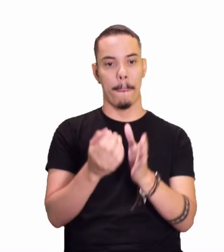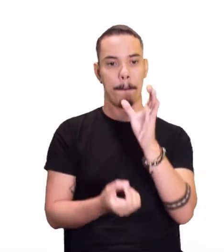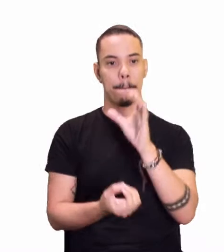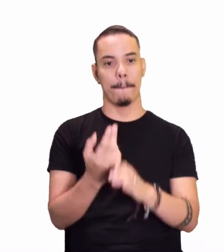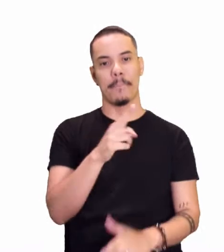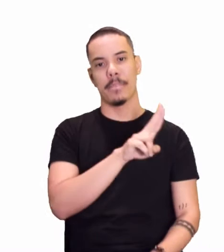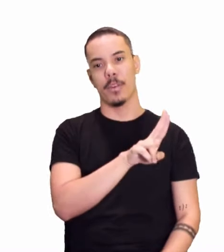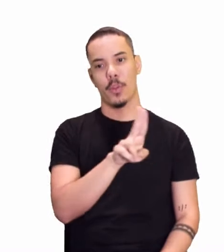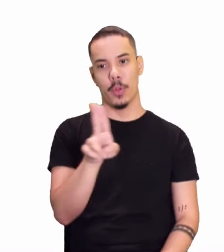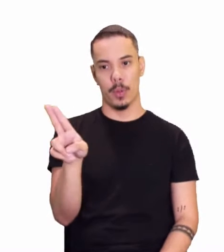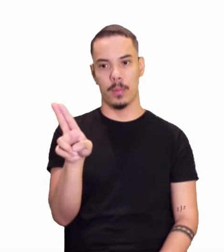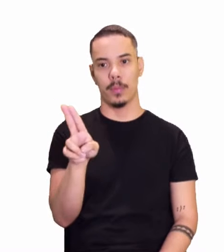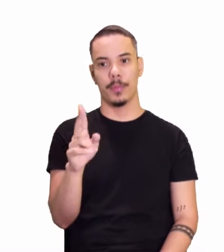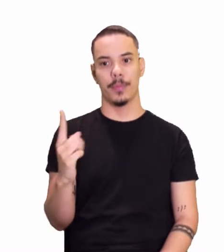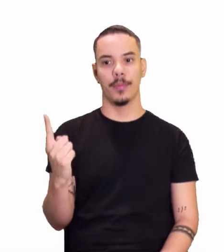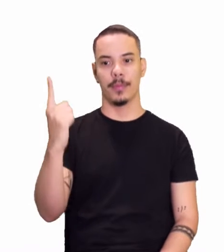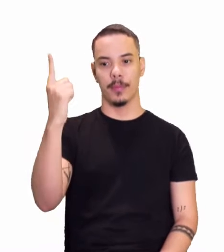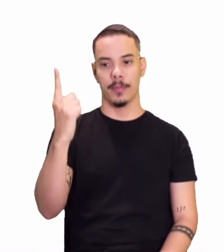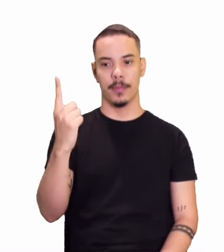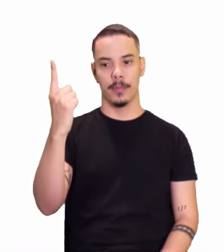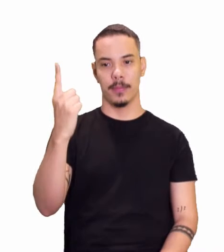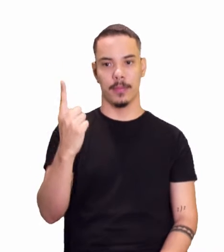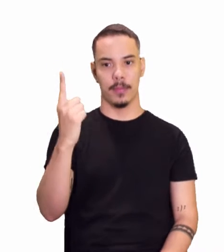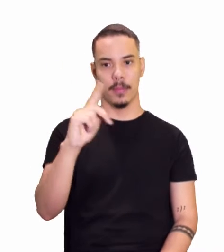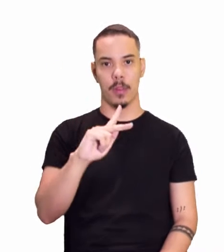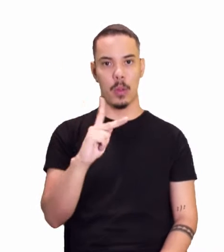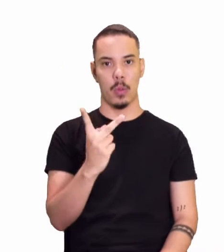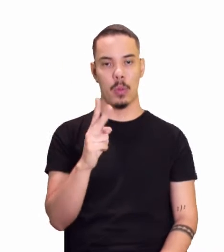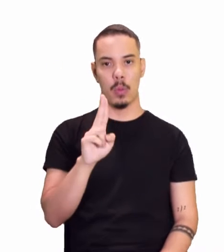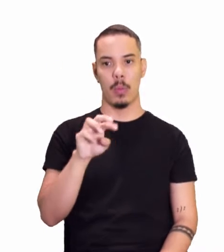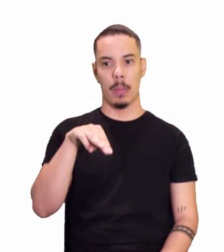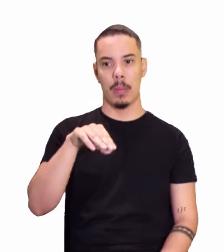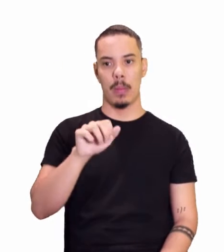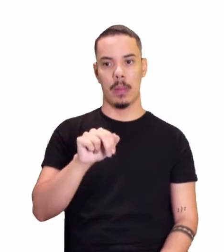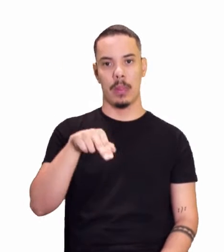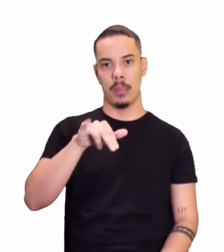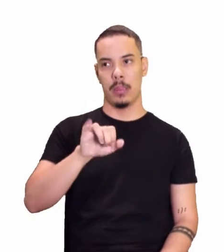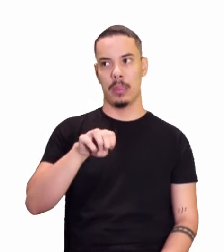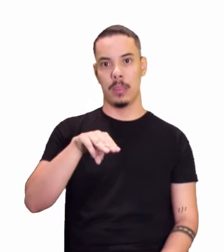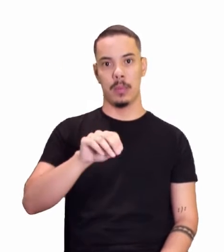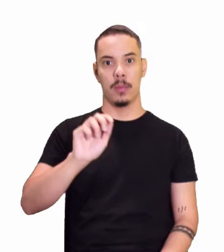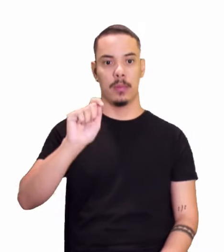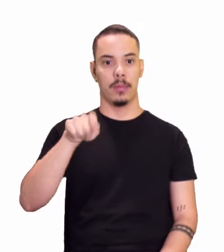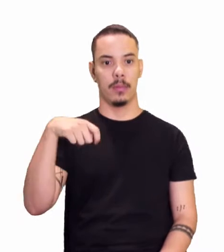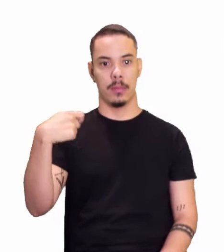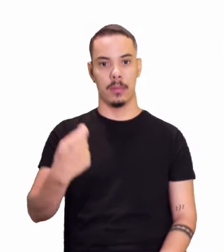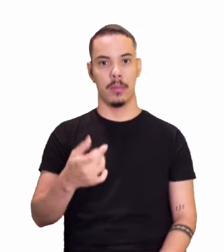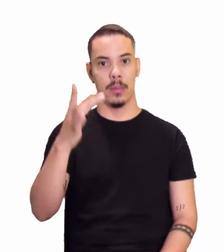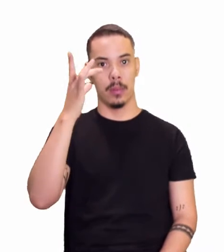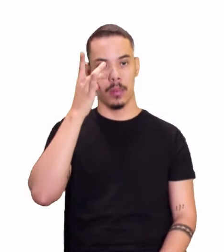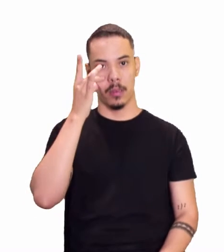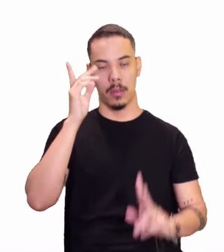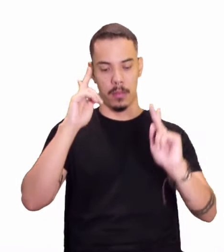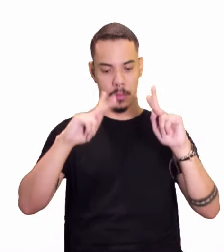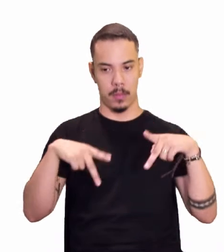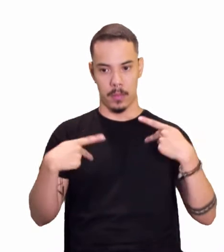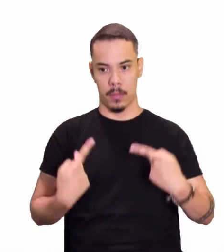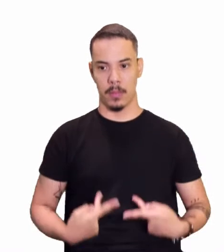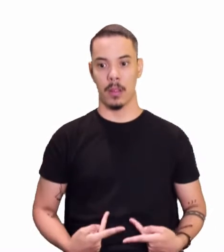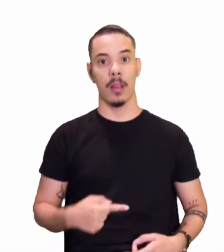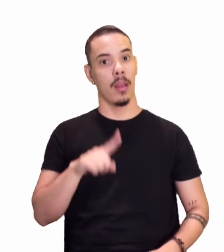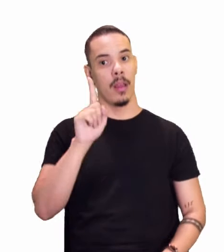nome humanismo, ok? Ah, quem disse? Ah, eu estava no caminho certo. O humanismo, então, vem